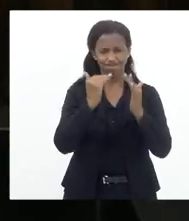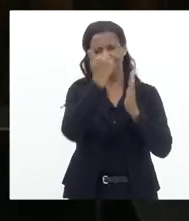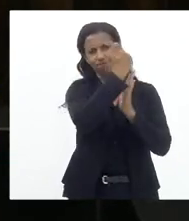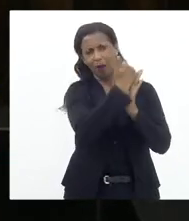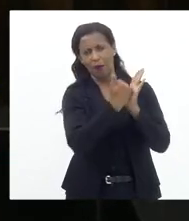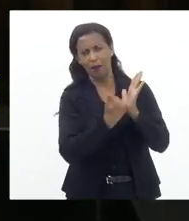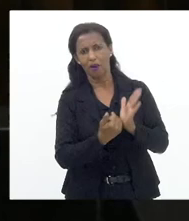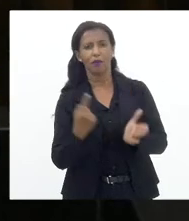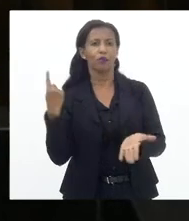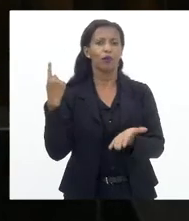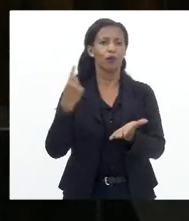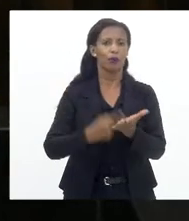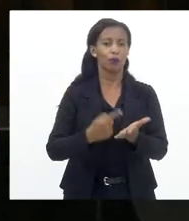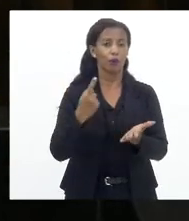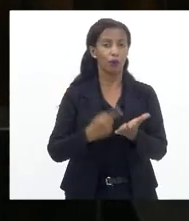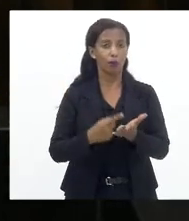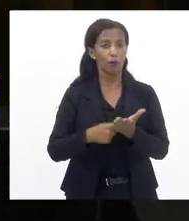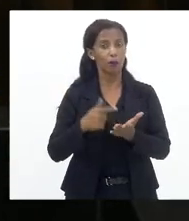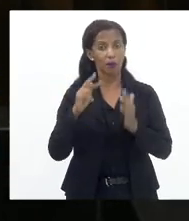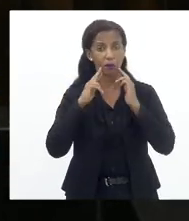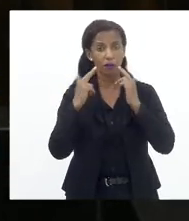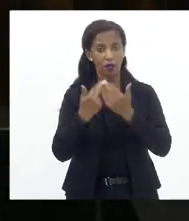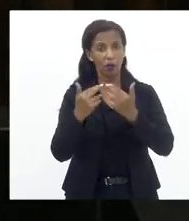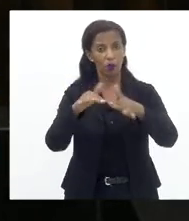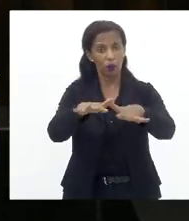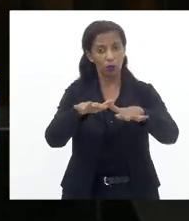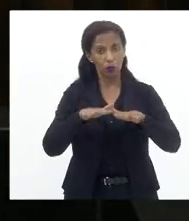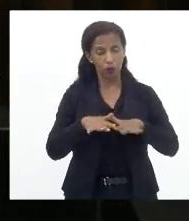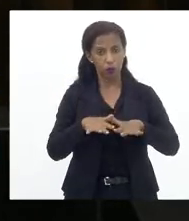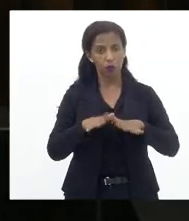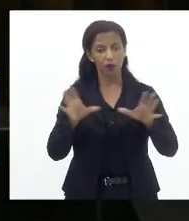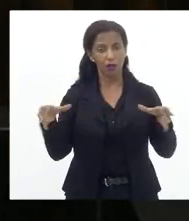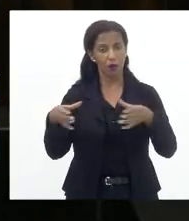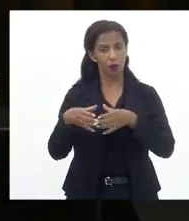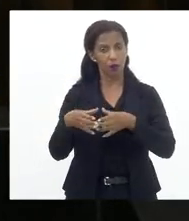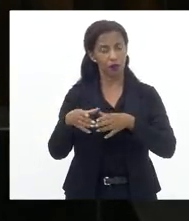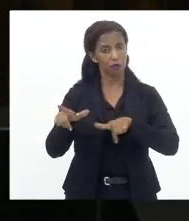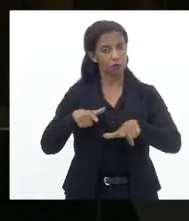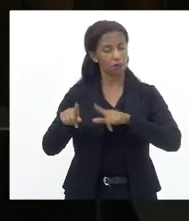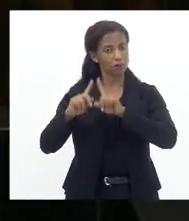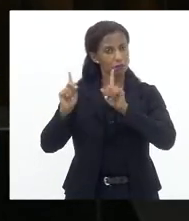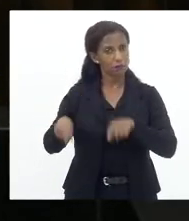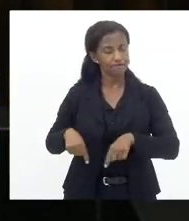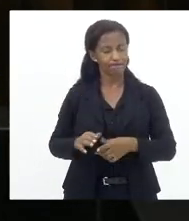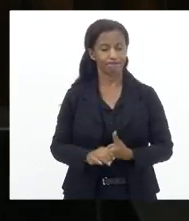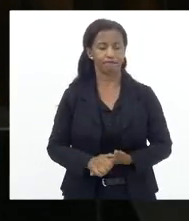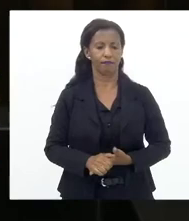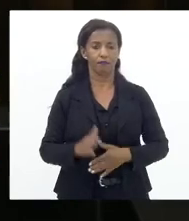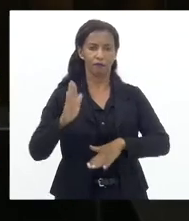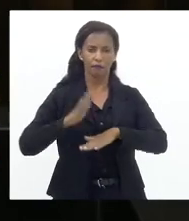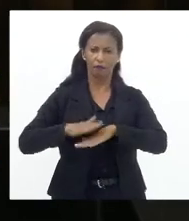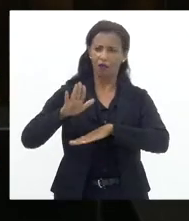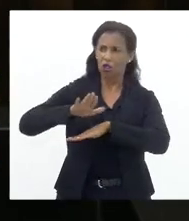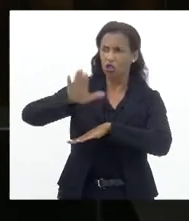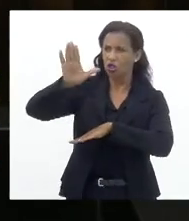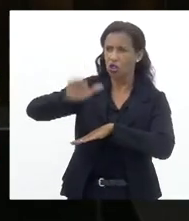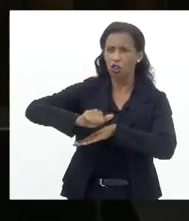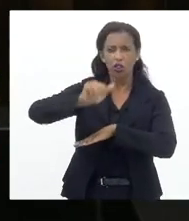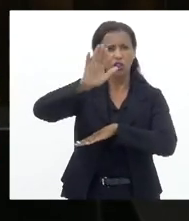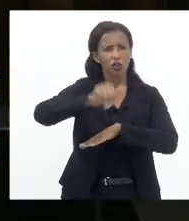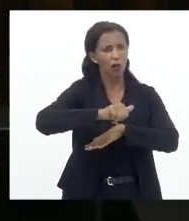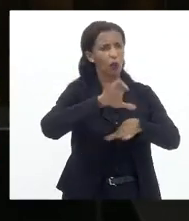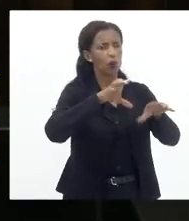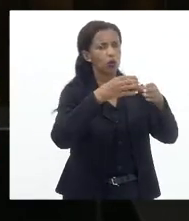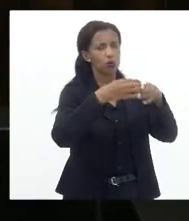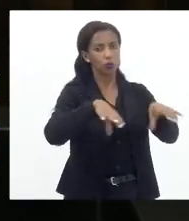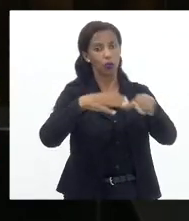se comprometeu no âmbito da audiência pública na comissão de servidores públicos chamou os